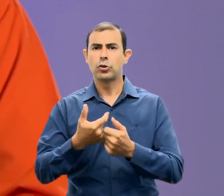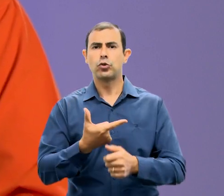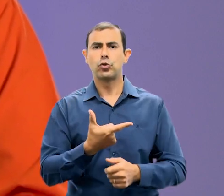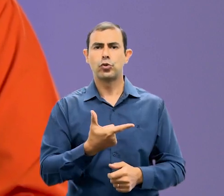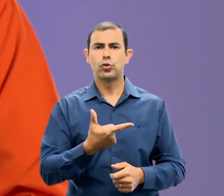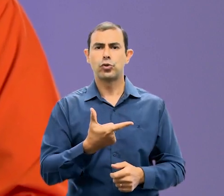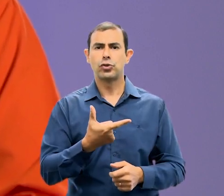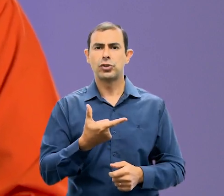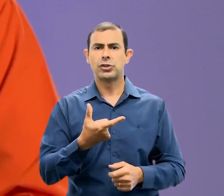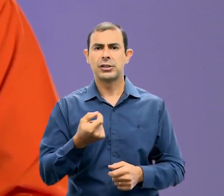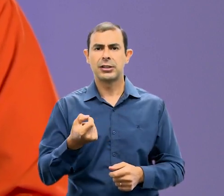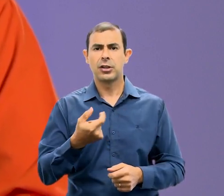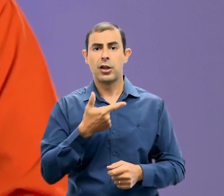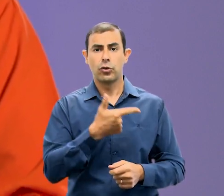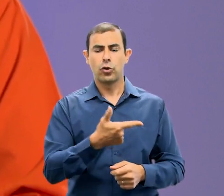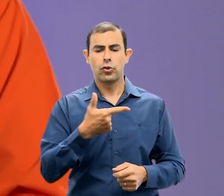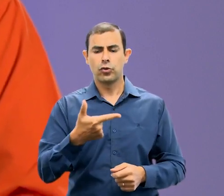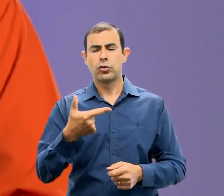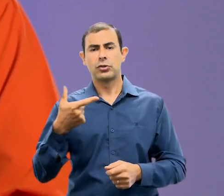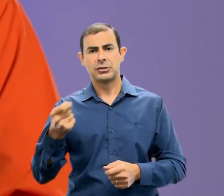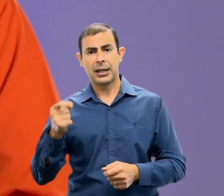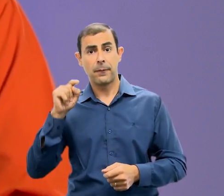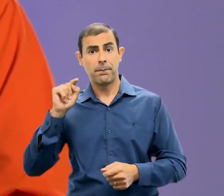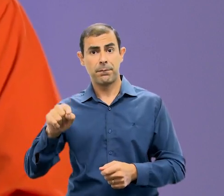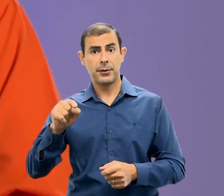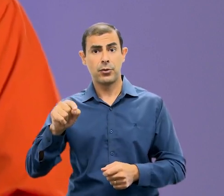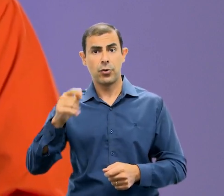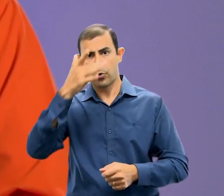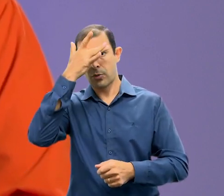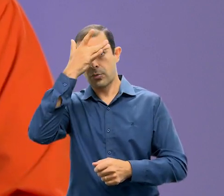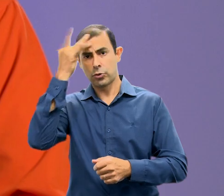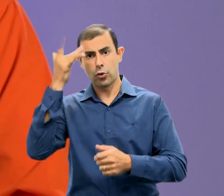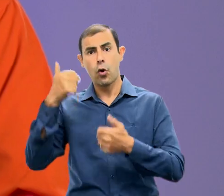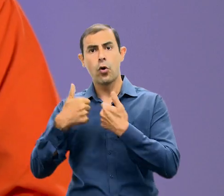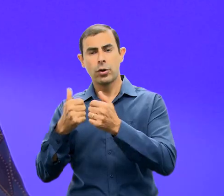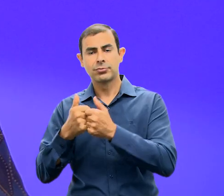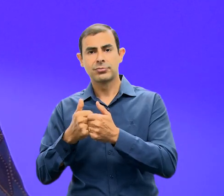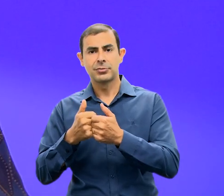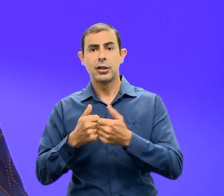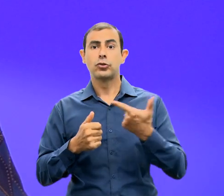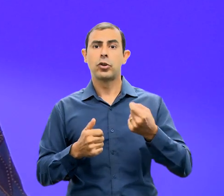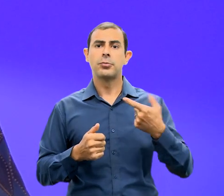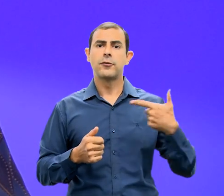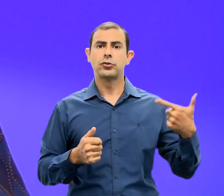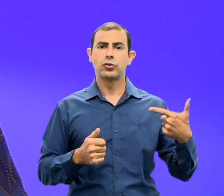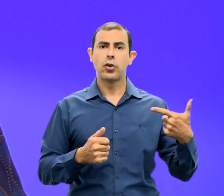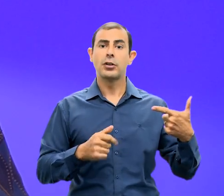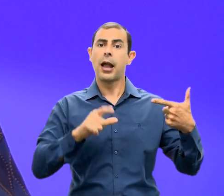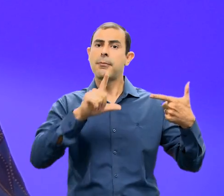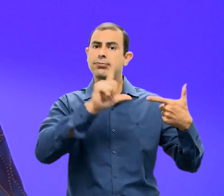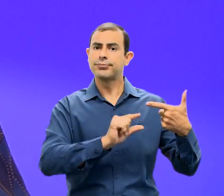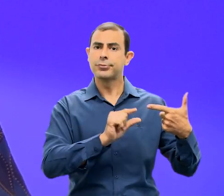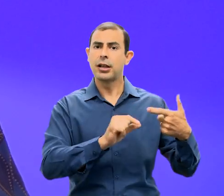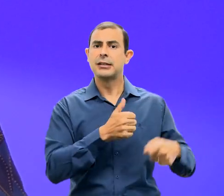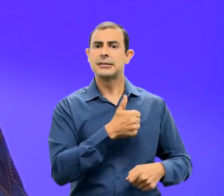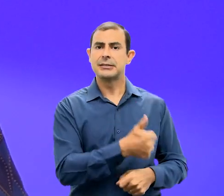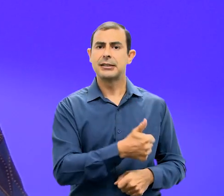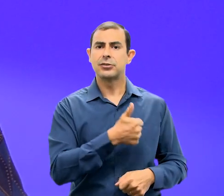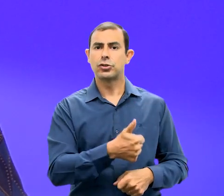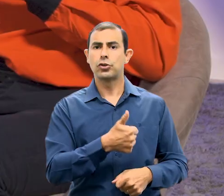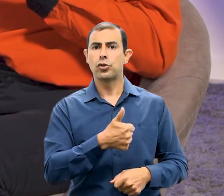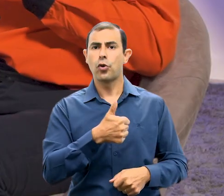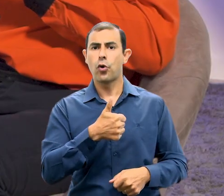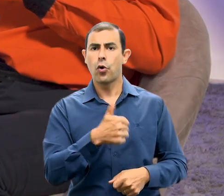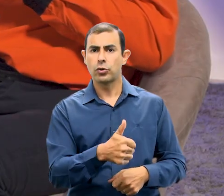220 mil passagens diárias em Campo Grande. Em 2022, esse número caiu para 111 mil, quer dizer, menos da metade. Isso